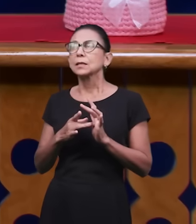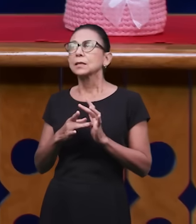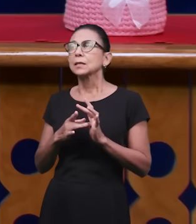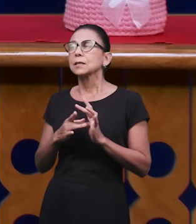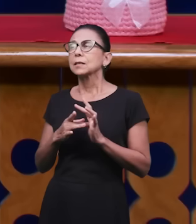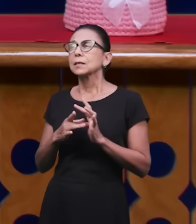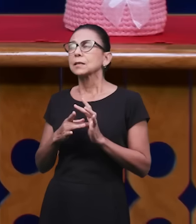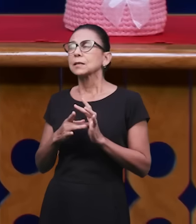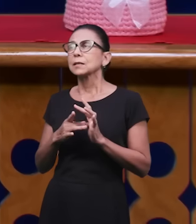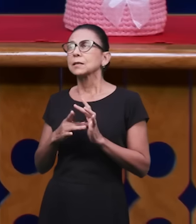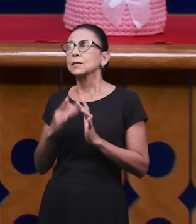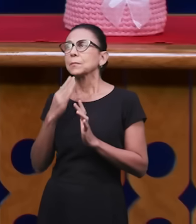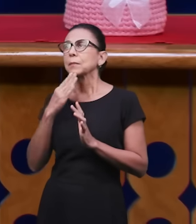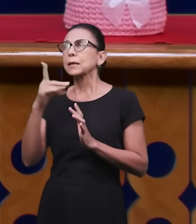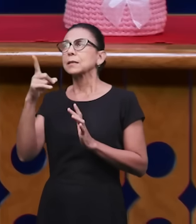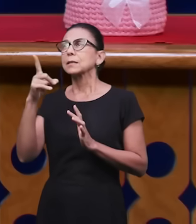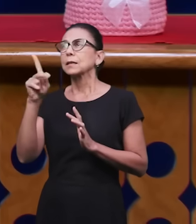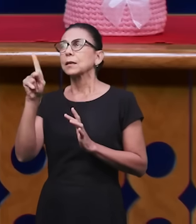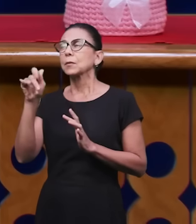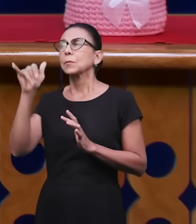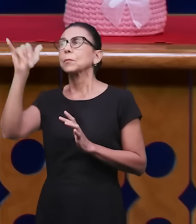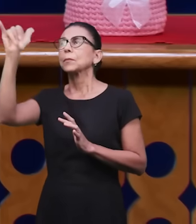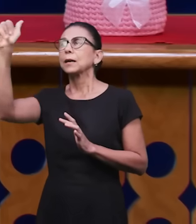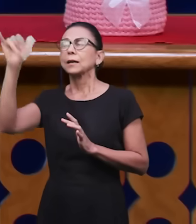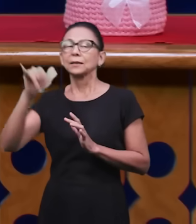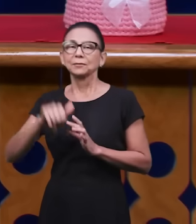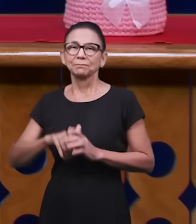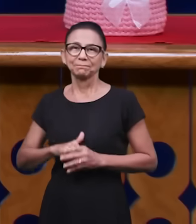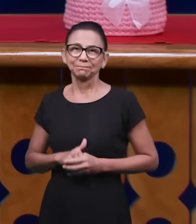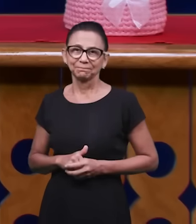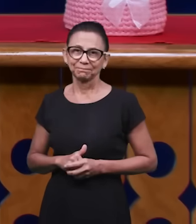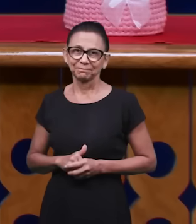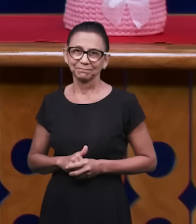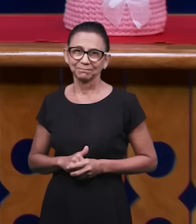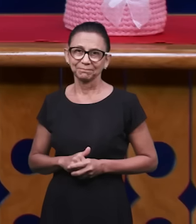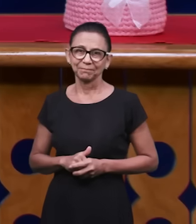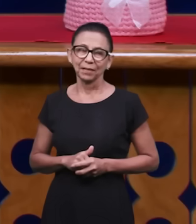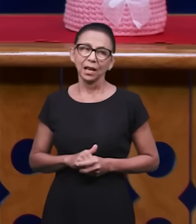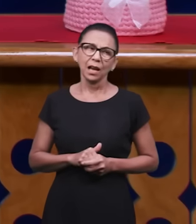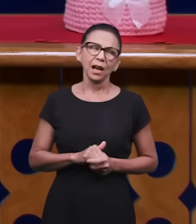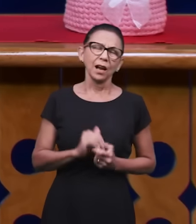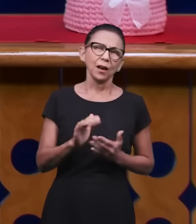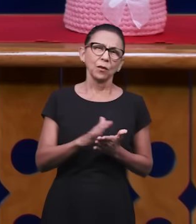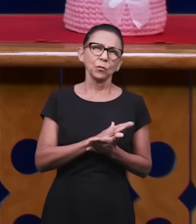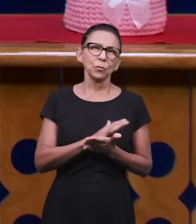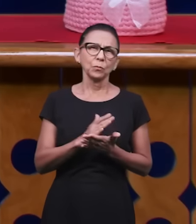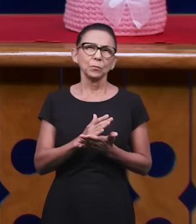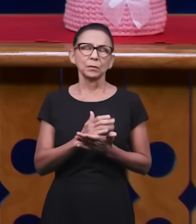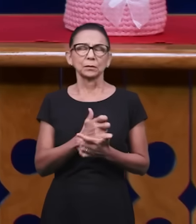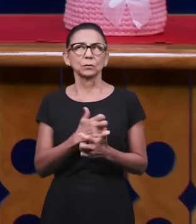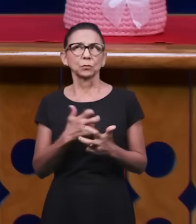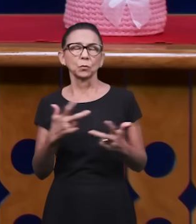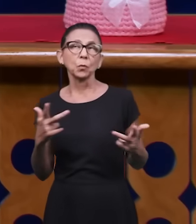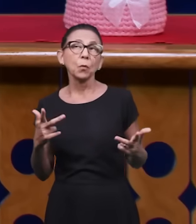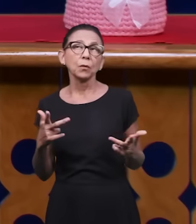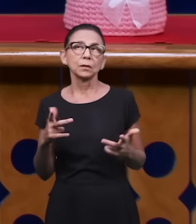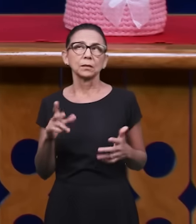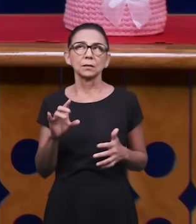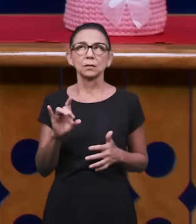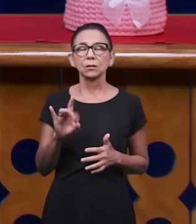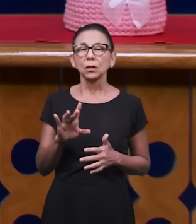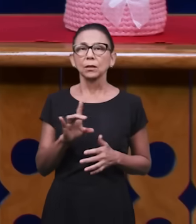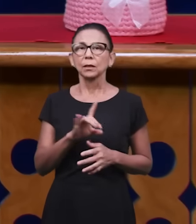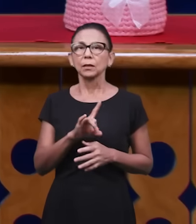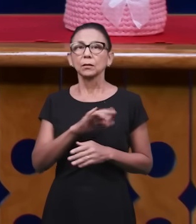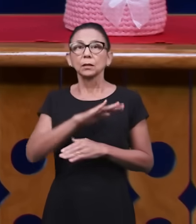diz para que algumas coisas aconteçam, as mais fáceis aconteçam, não, para que tudo. É